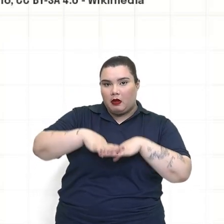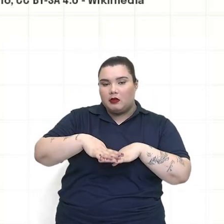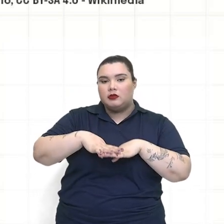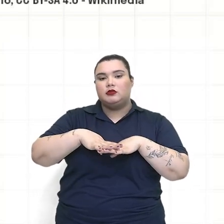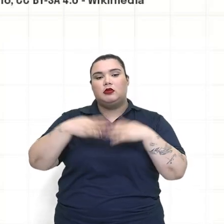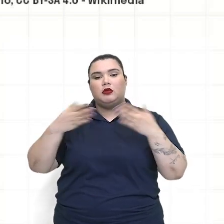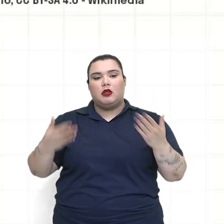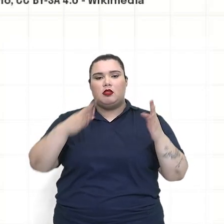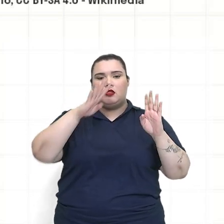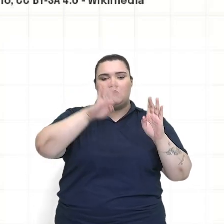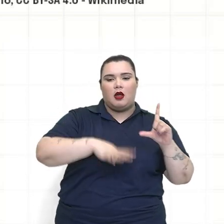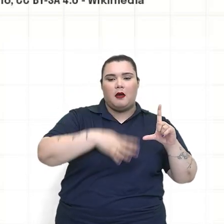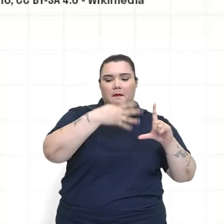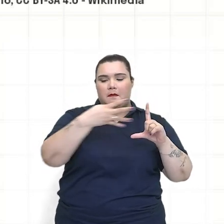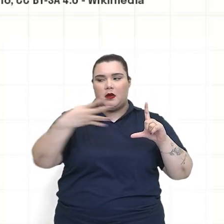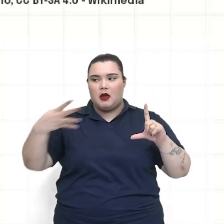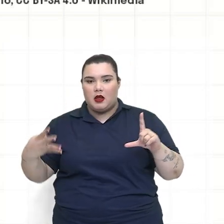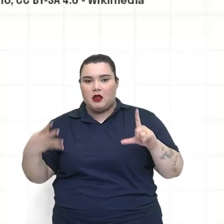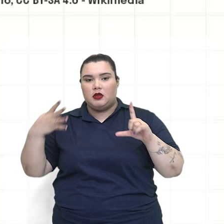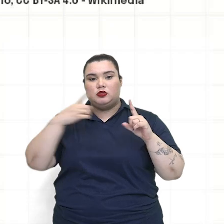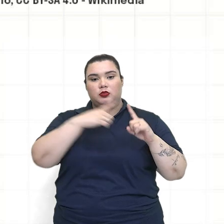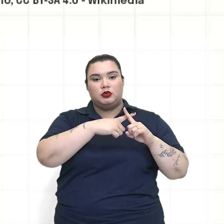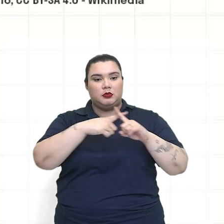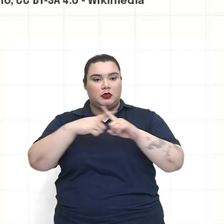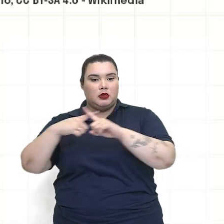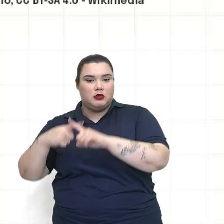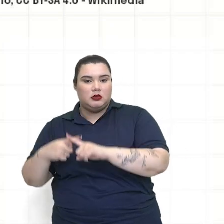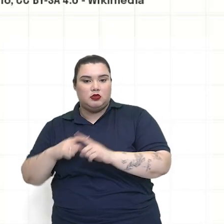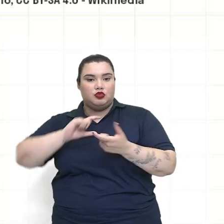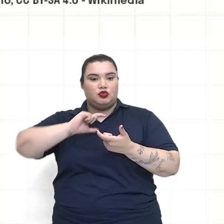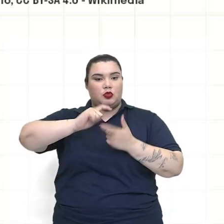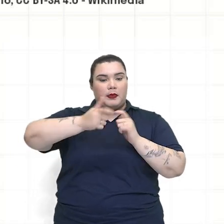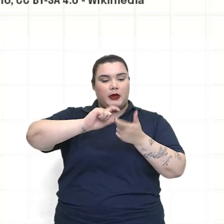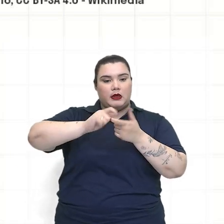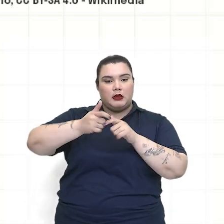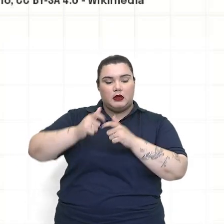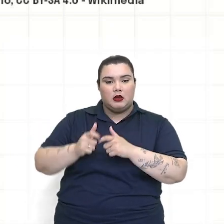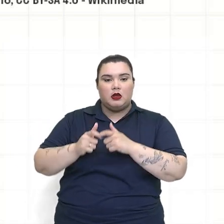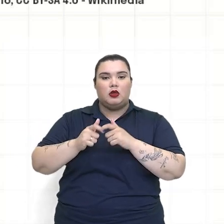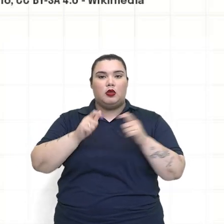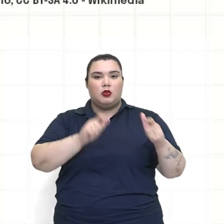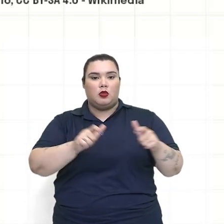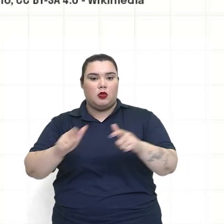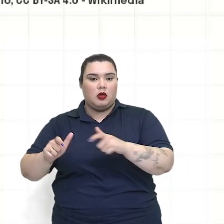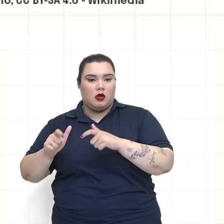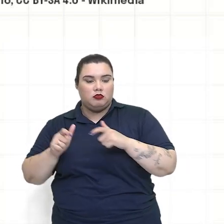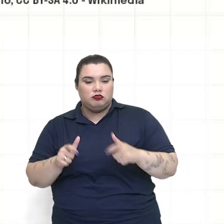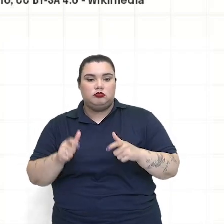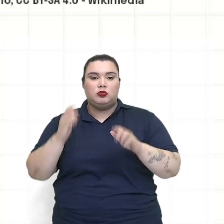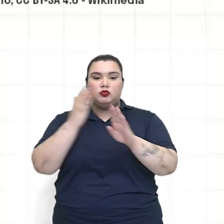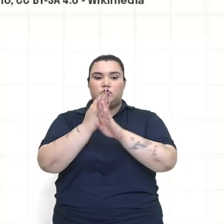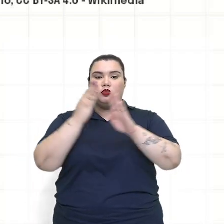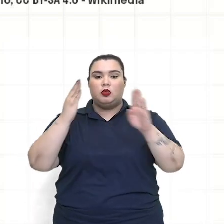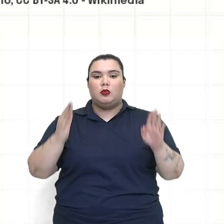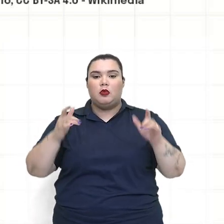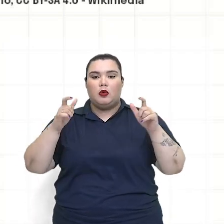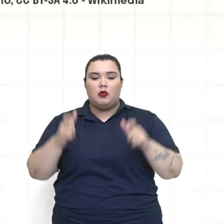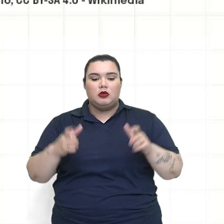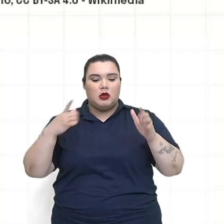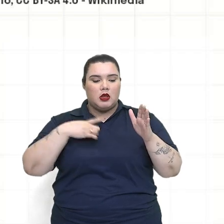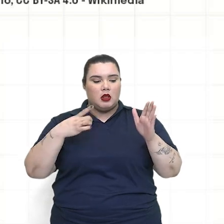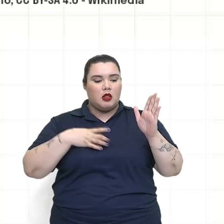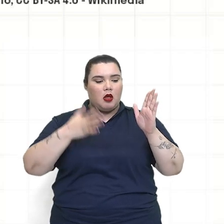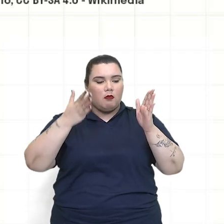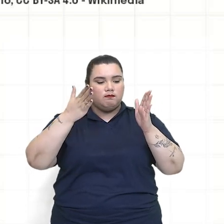né, tabelas de multiplicação, problemas geométricos e geometria de terrenos foram encontrados em